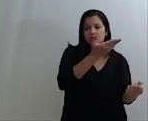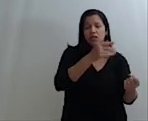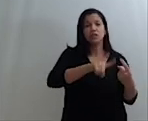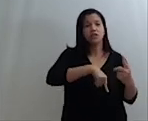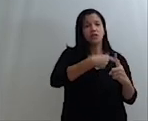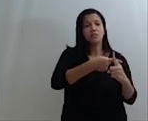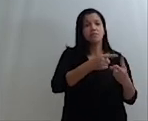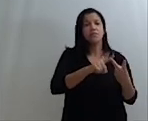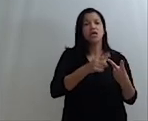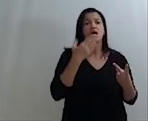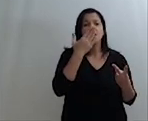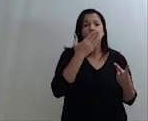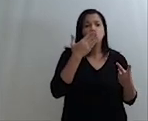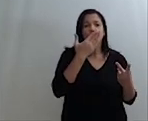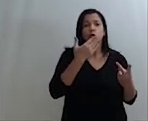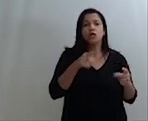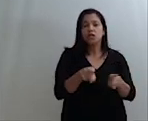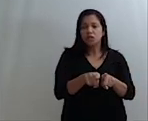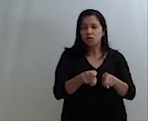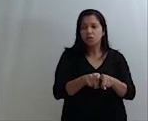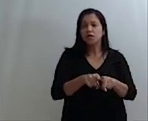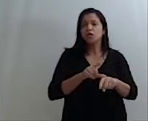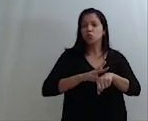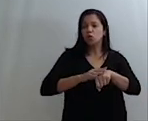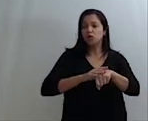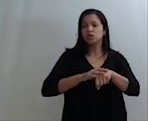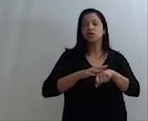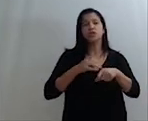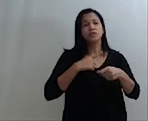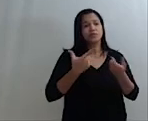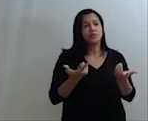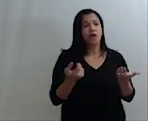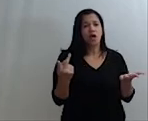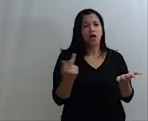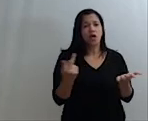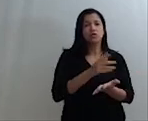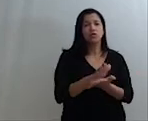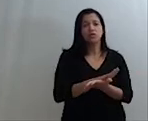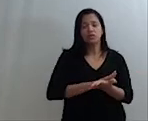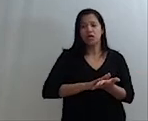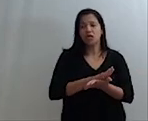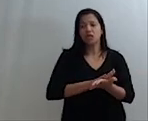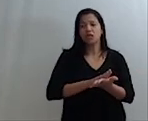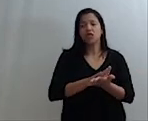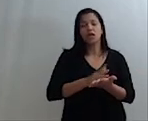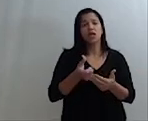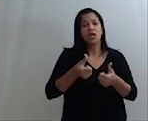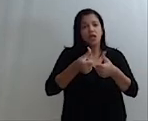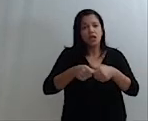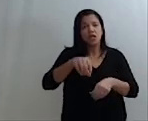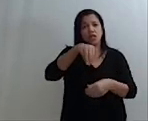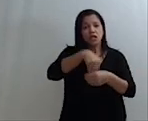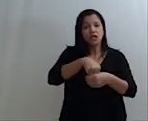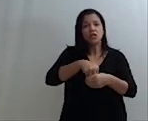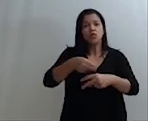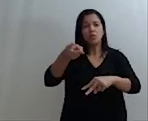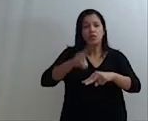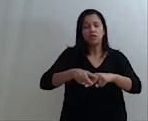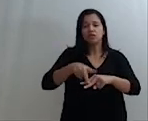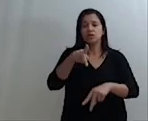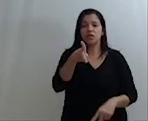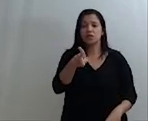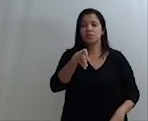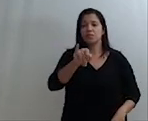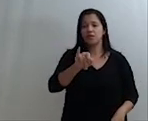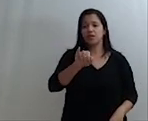defesa e também prestadas pelo Centro de Detenção Provisória de Piras caba onde ele se encontrava preso até bem pouco tempo